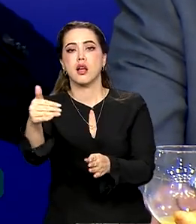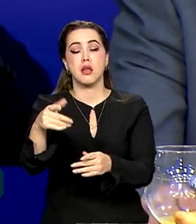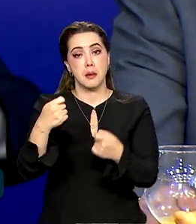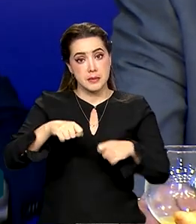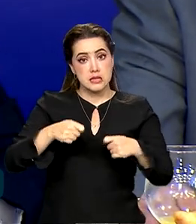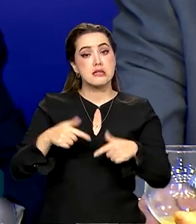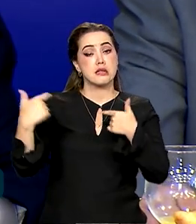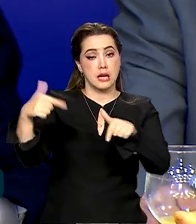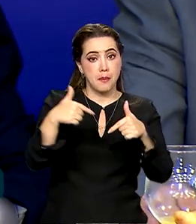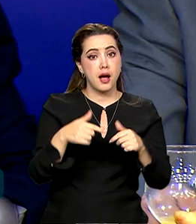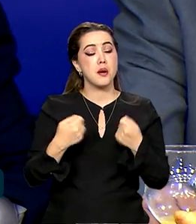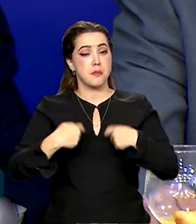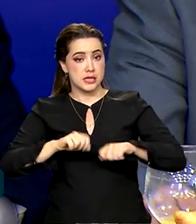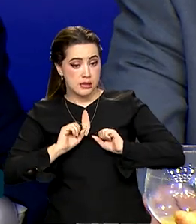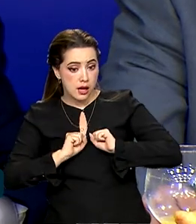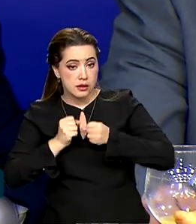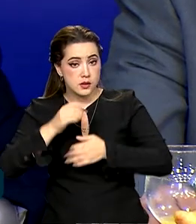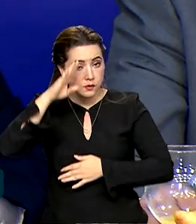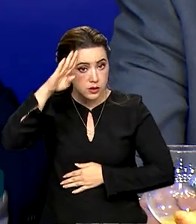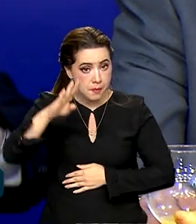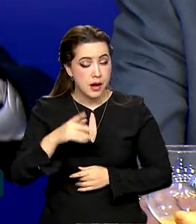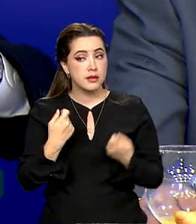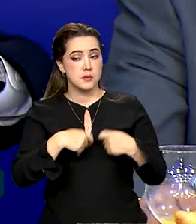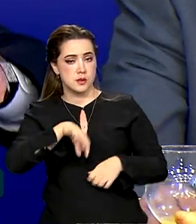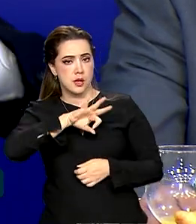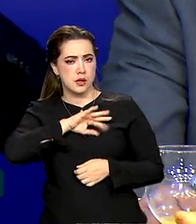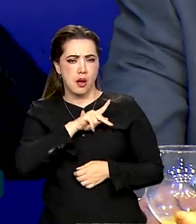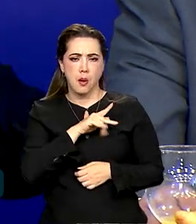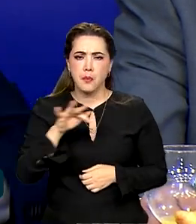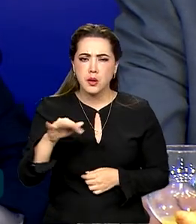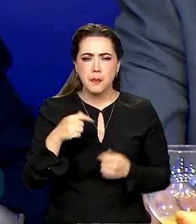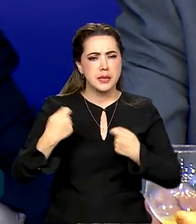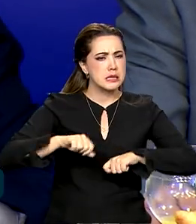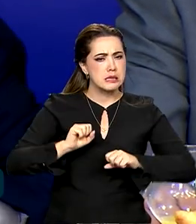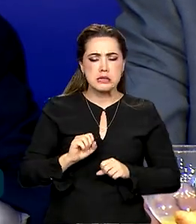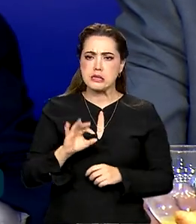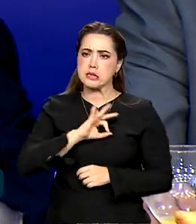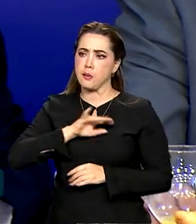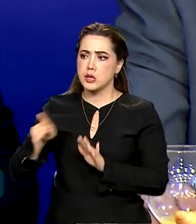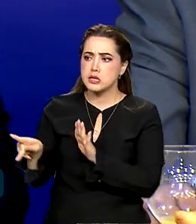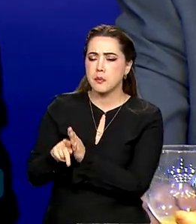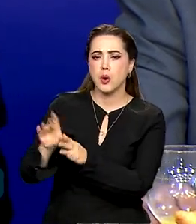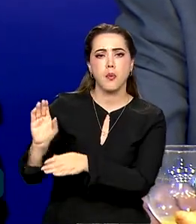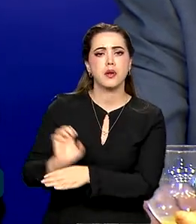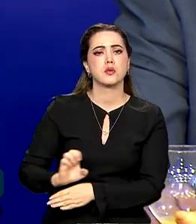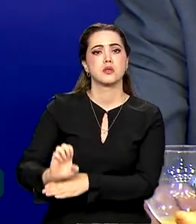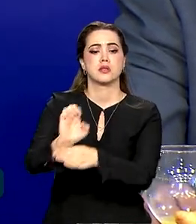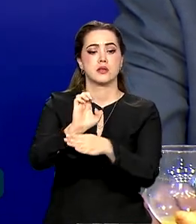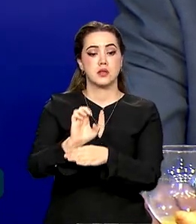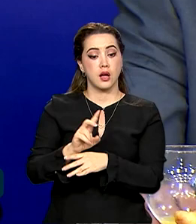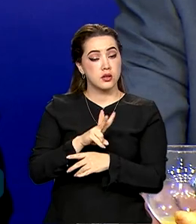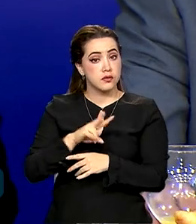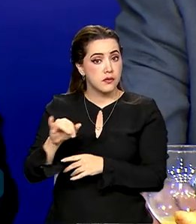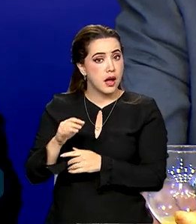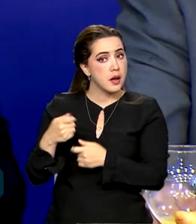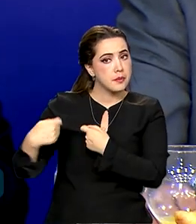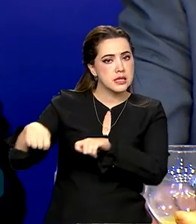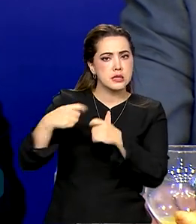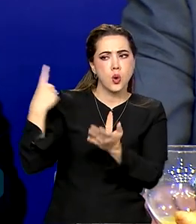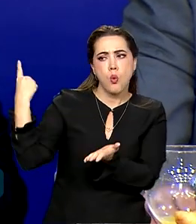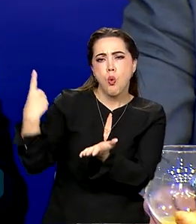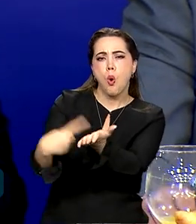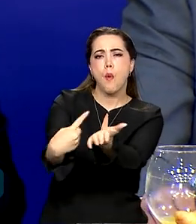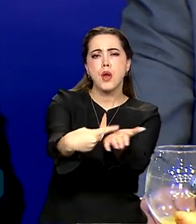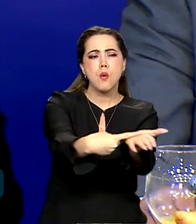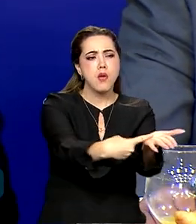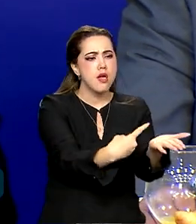precisar das Forças Armadas, você vai precisar da Polícia Federal, você vai precisar da Polícia Estadual, você vai precisar, sabe, de um